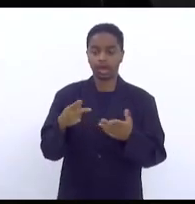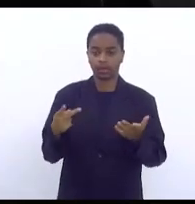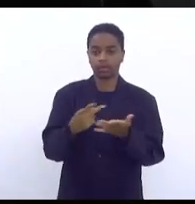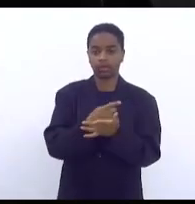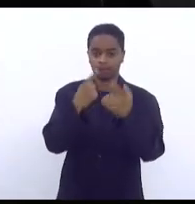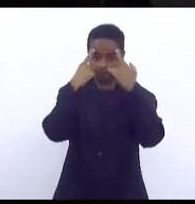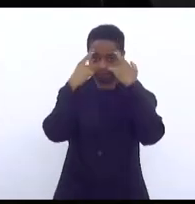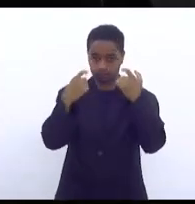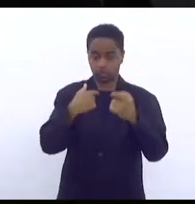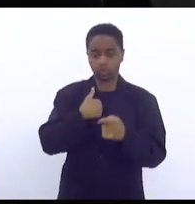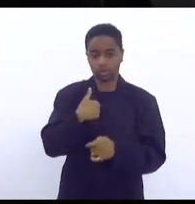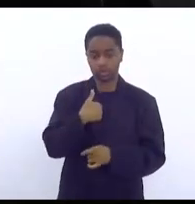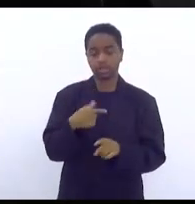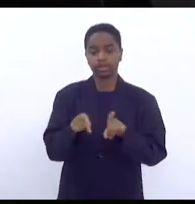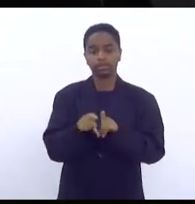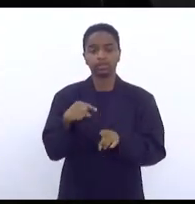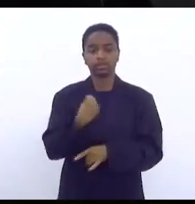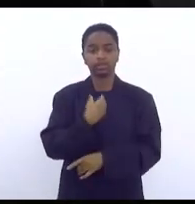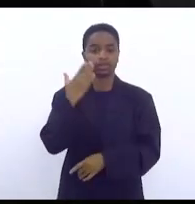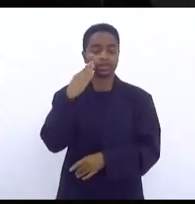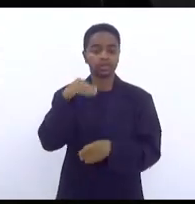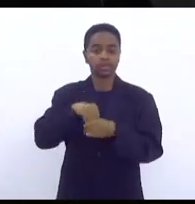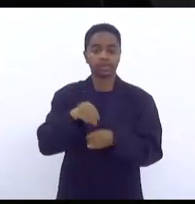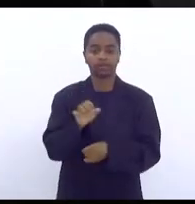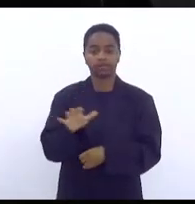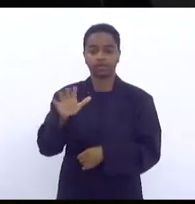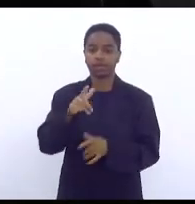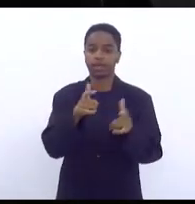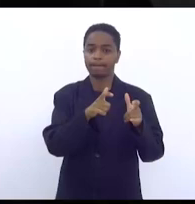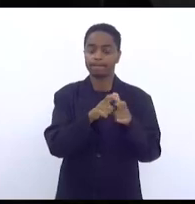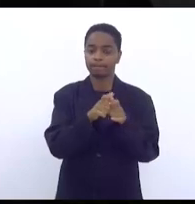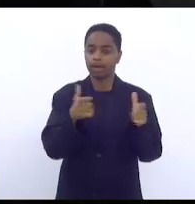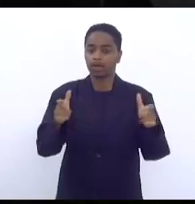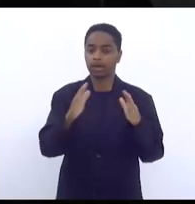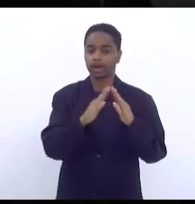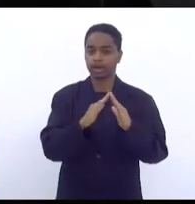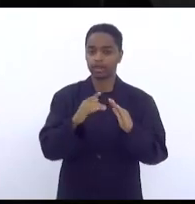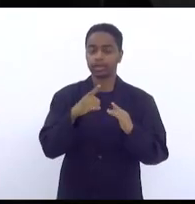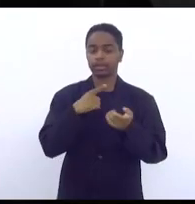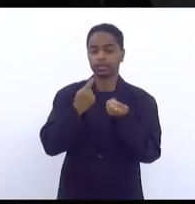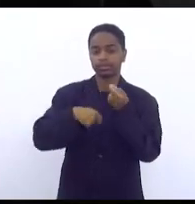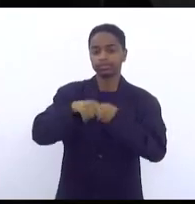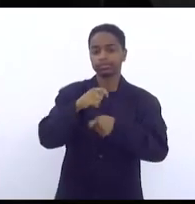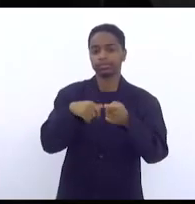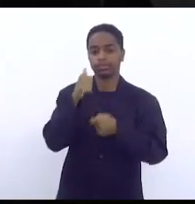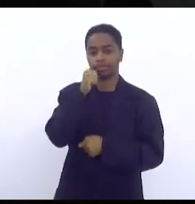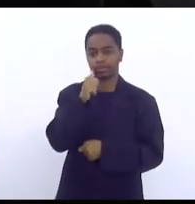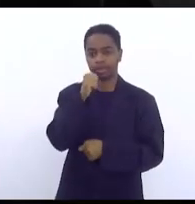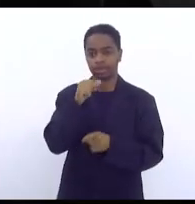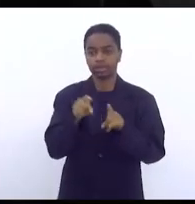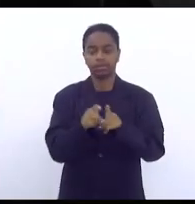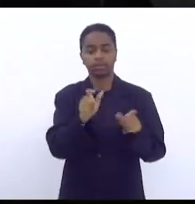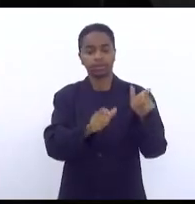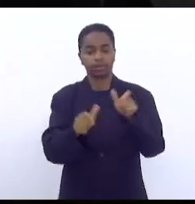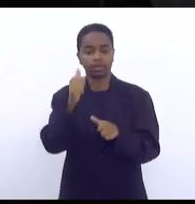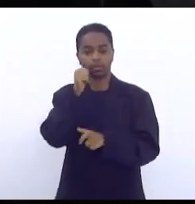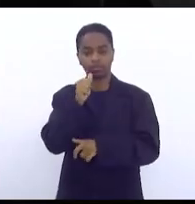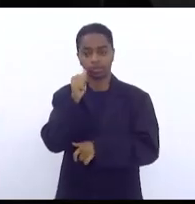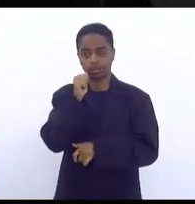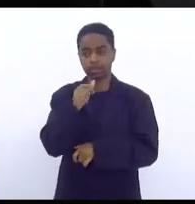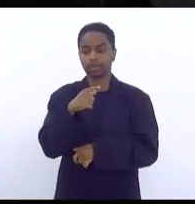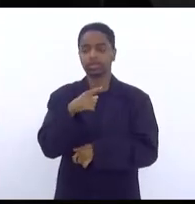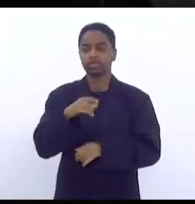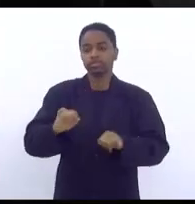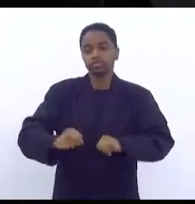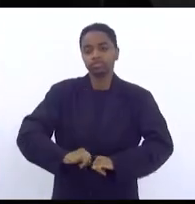a gente sabe que dentro das nossas comunidades Tod a maioria dos lares são administrados por mulheres e são essas mulheres que têm